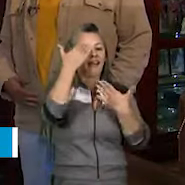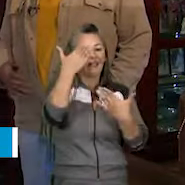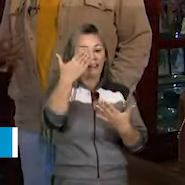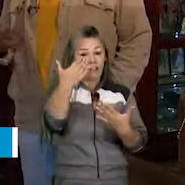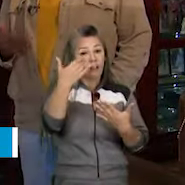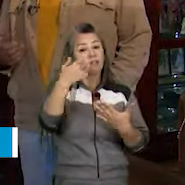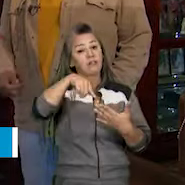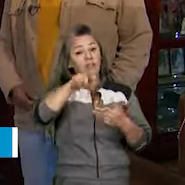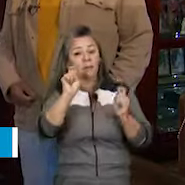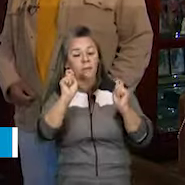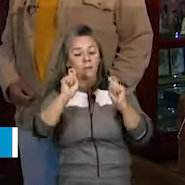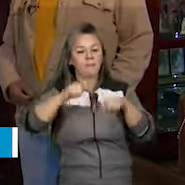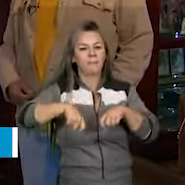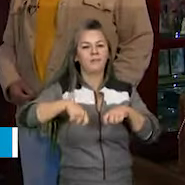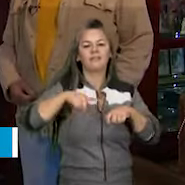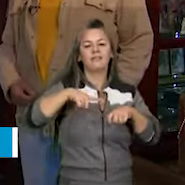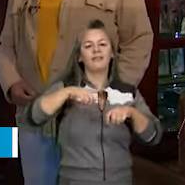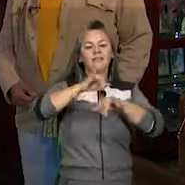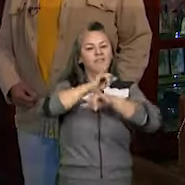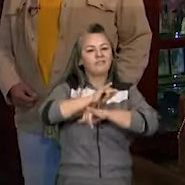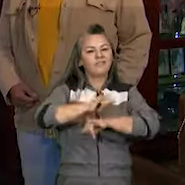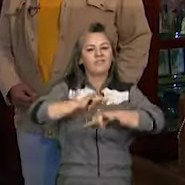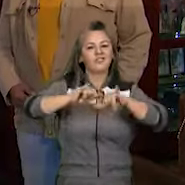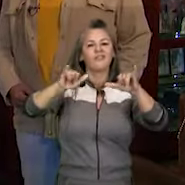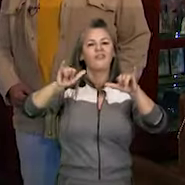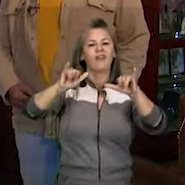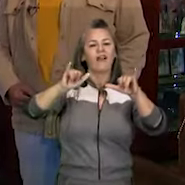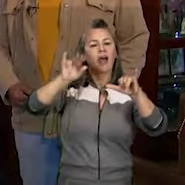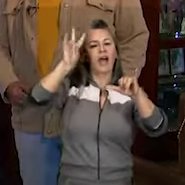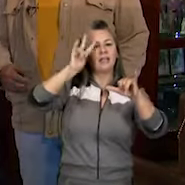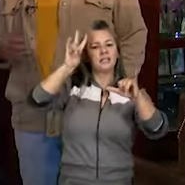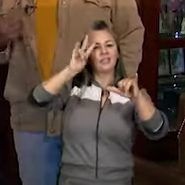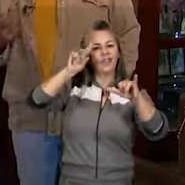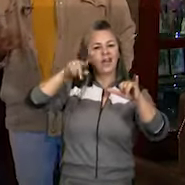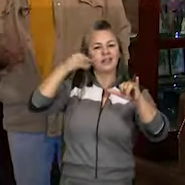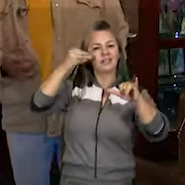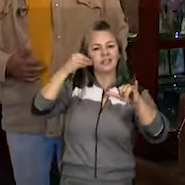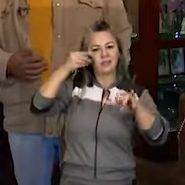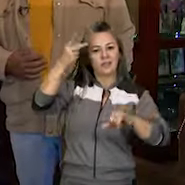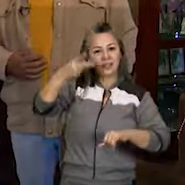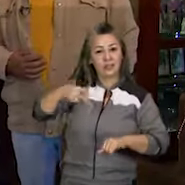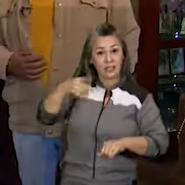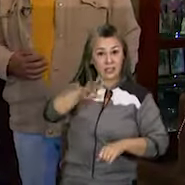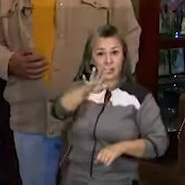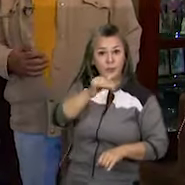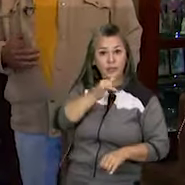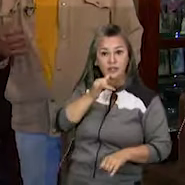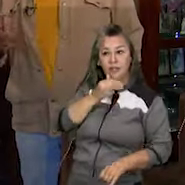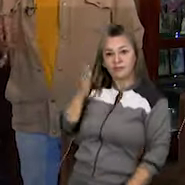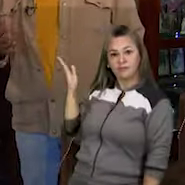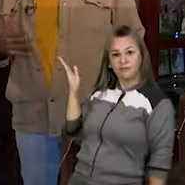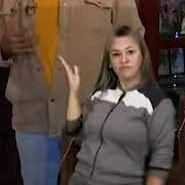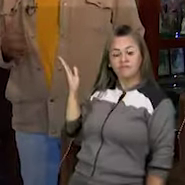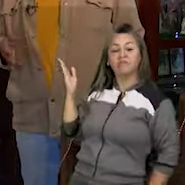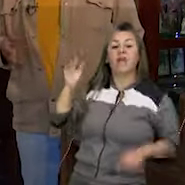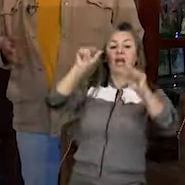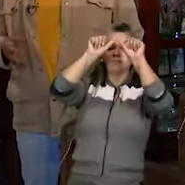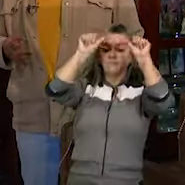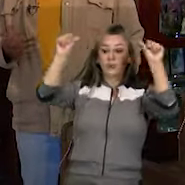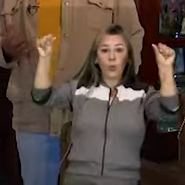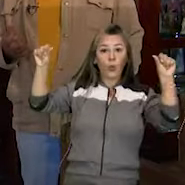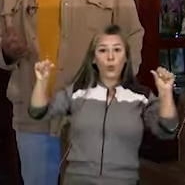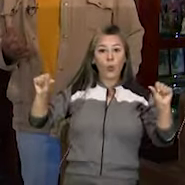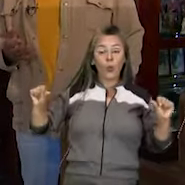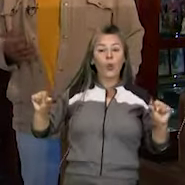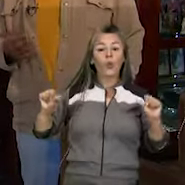essas histórias, principalmente essa história narrada aqui na pintura. É um afresco de 110 metros quadrados que narra a